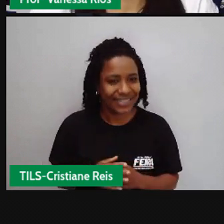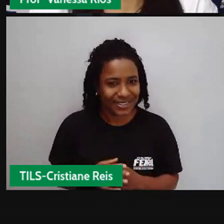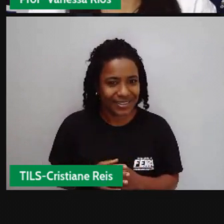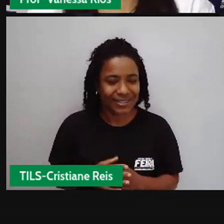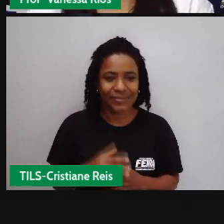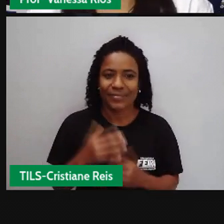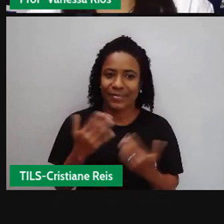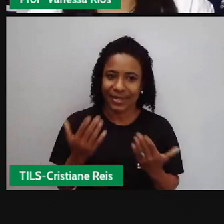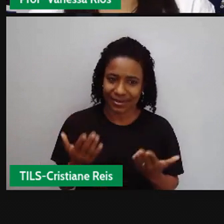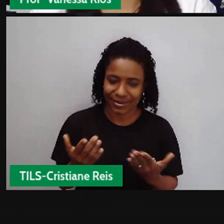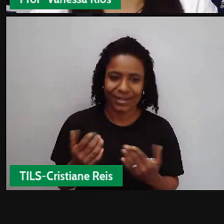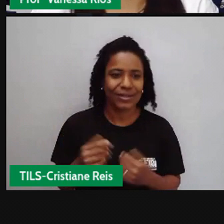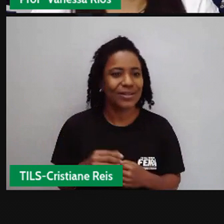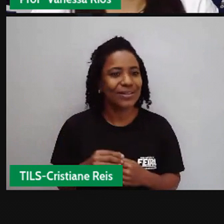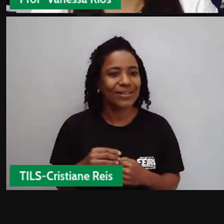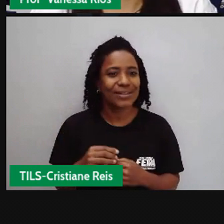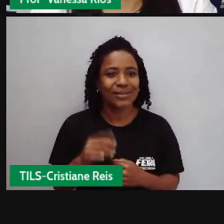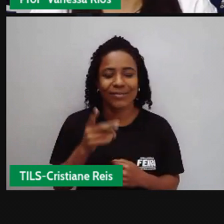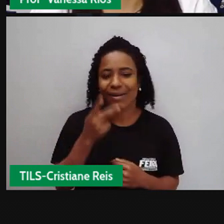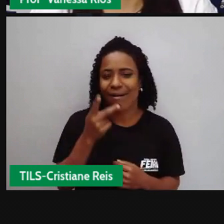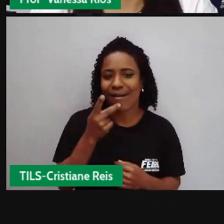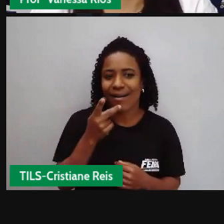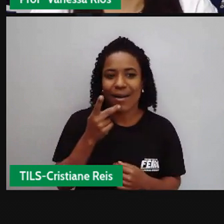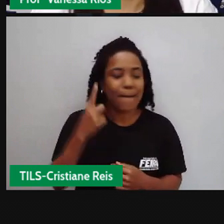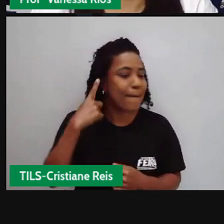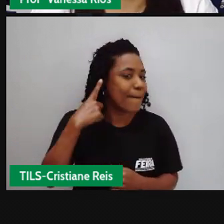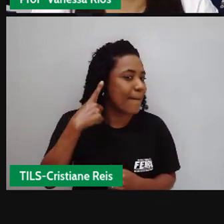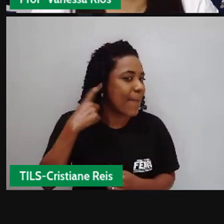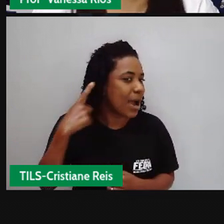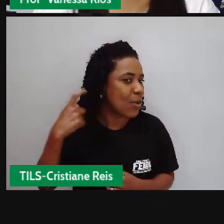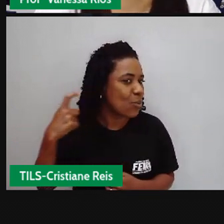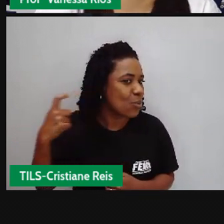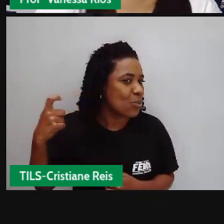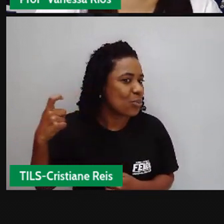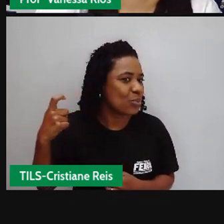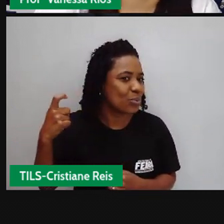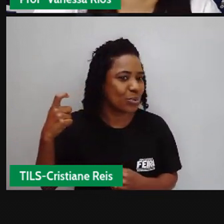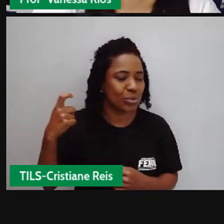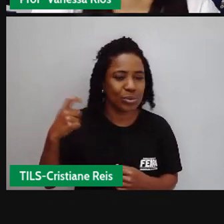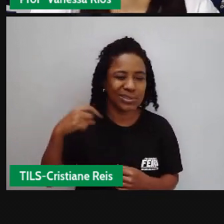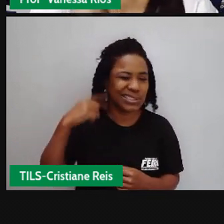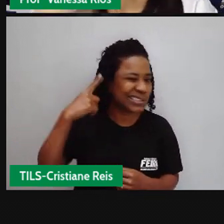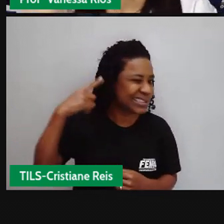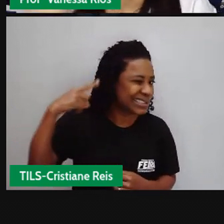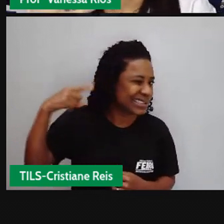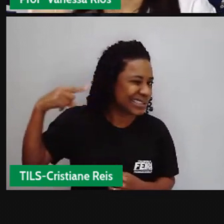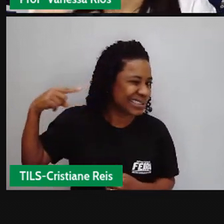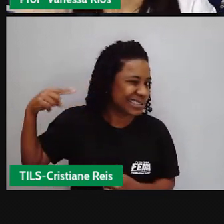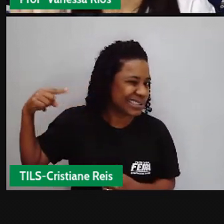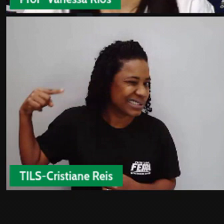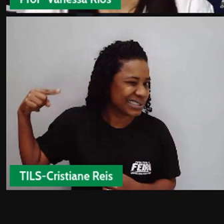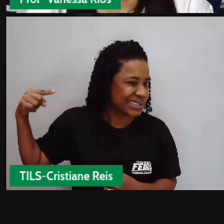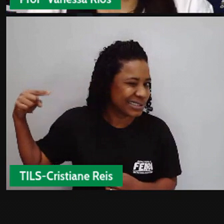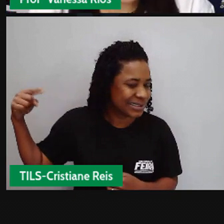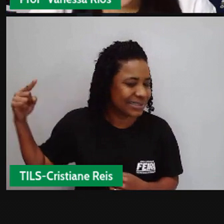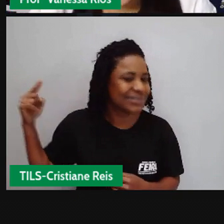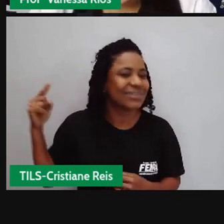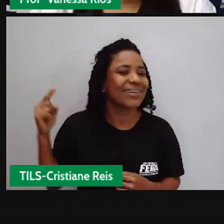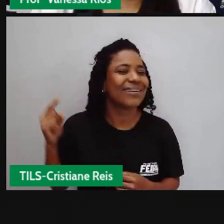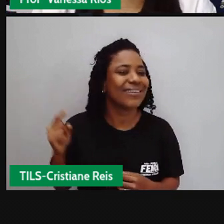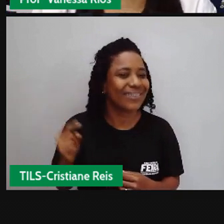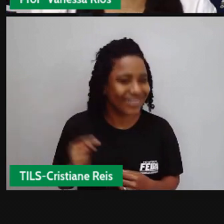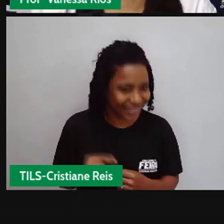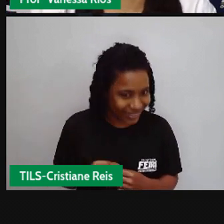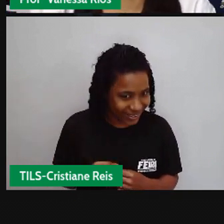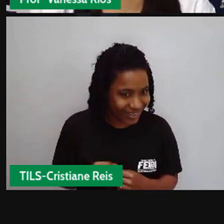a campainha soando aí, né, a gente está falando aí de um zumbido, está falando de algo que a gente pode